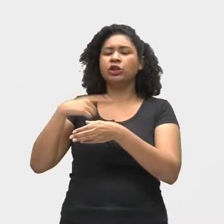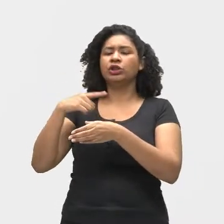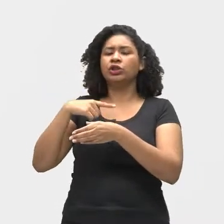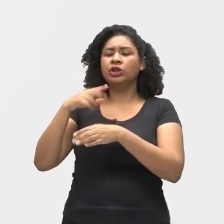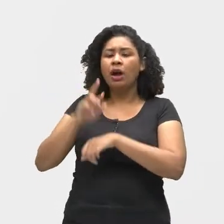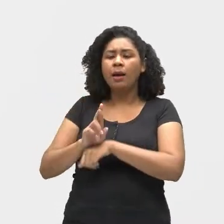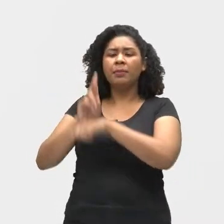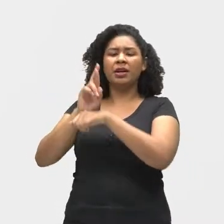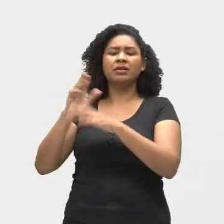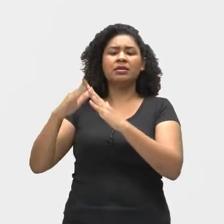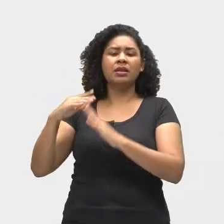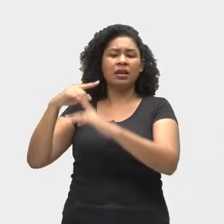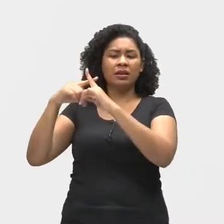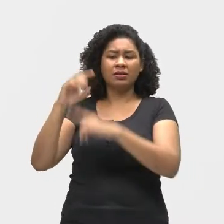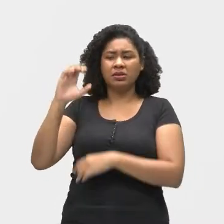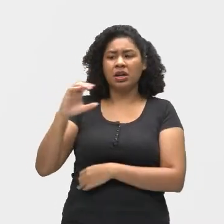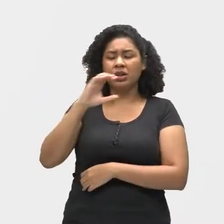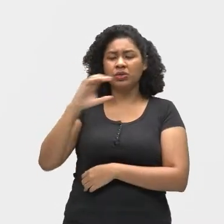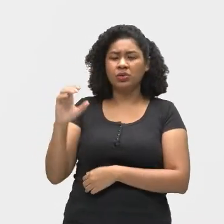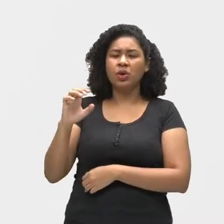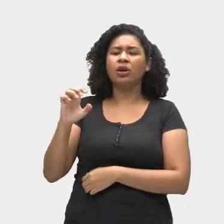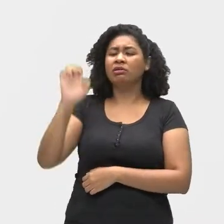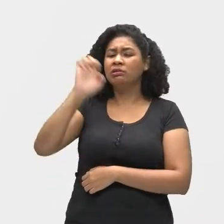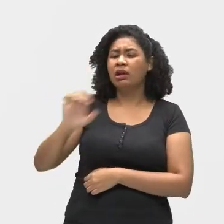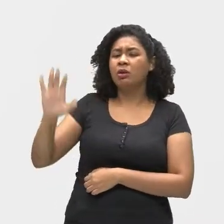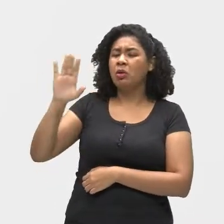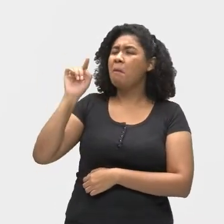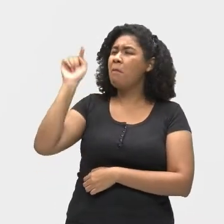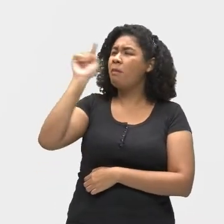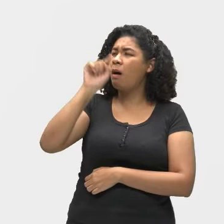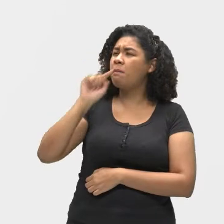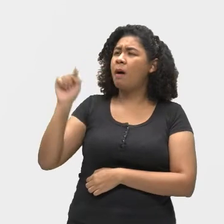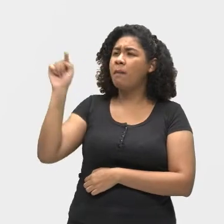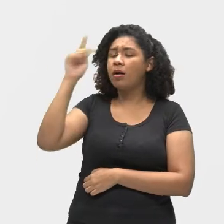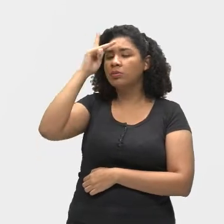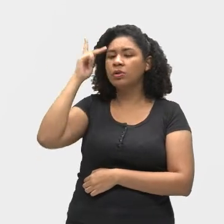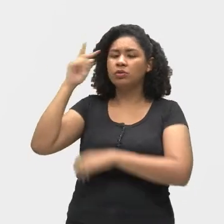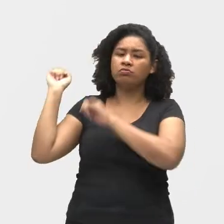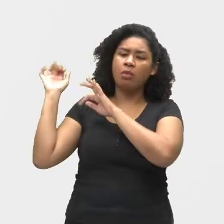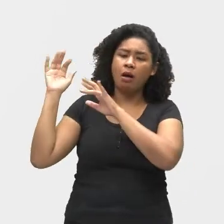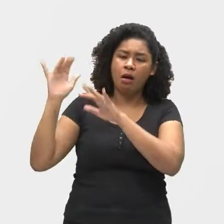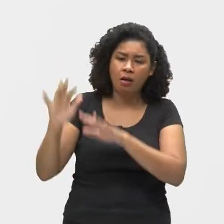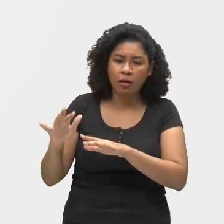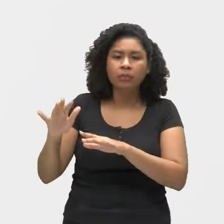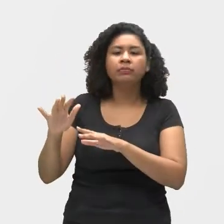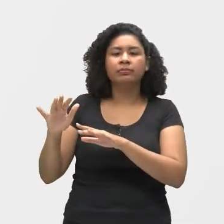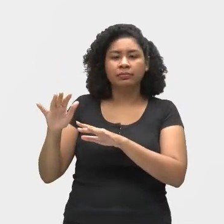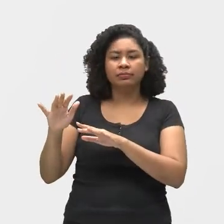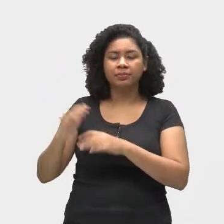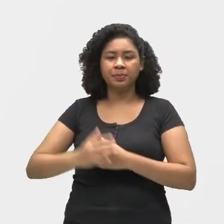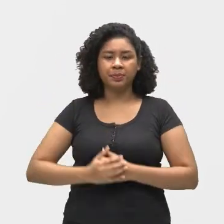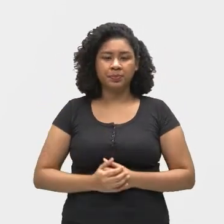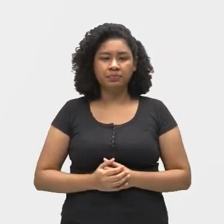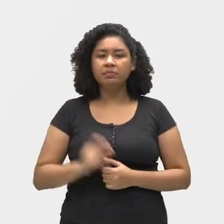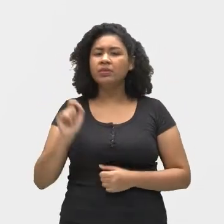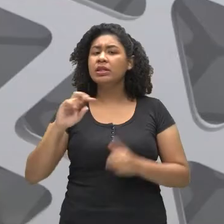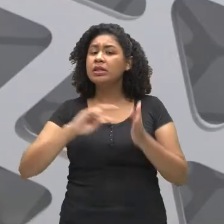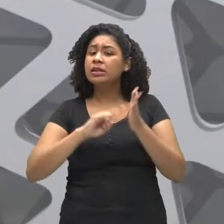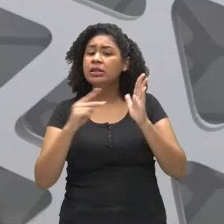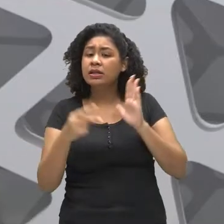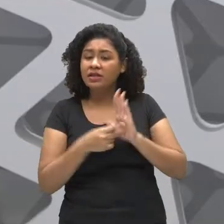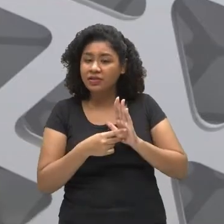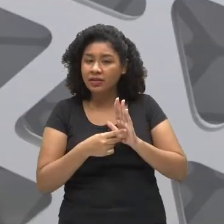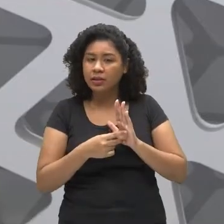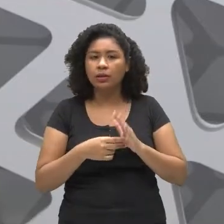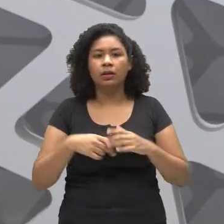Igreja Católica de toda a Europa, das igrejas ortodoxas e teólogos protestantes. Ou seja, vamos